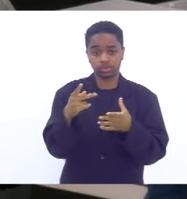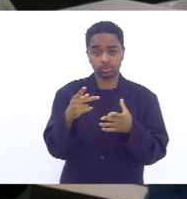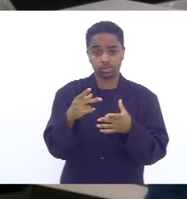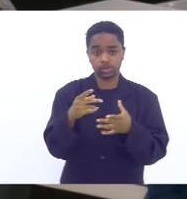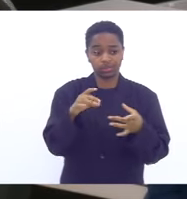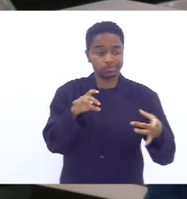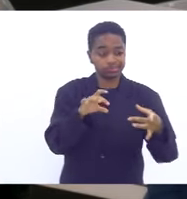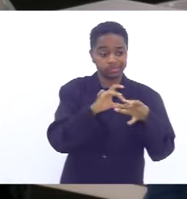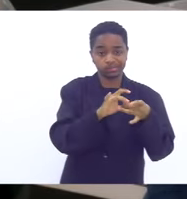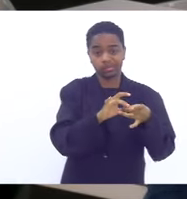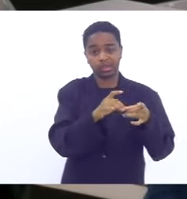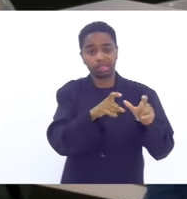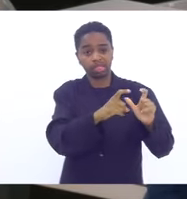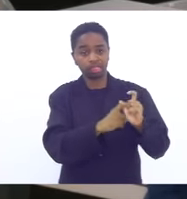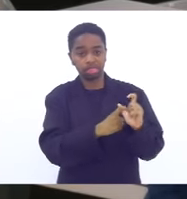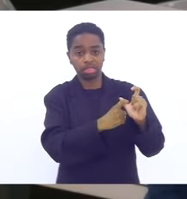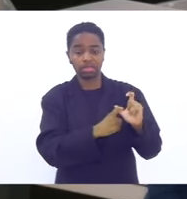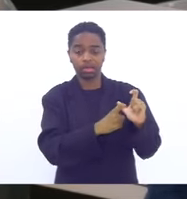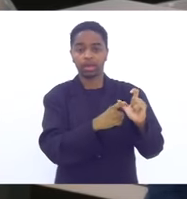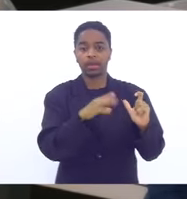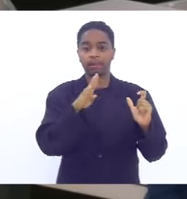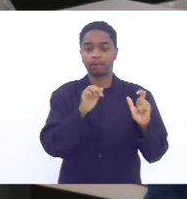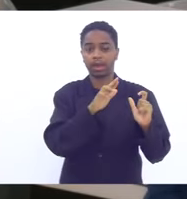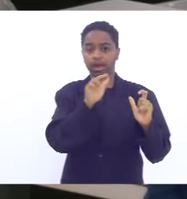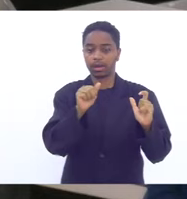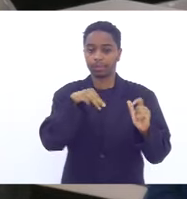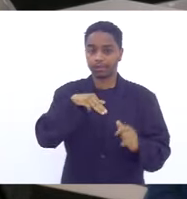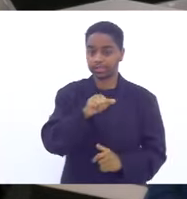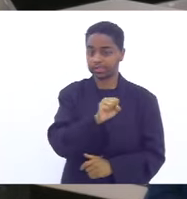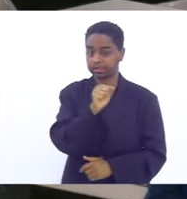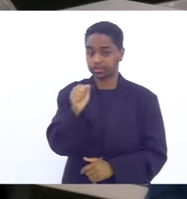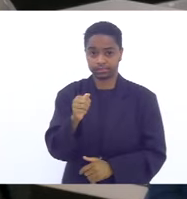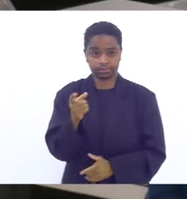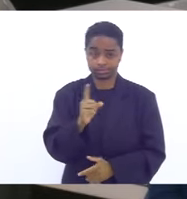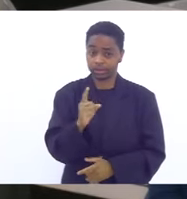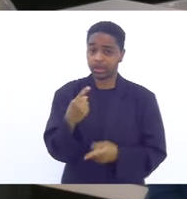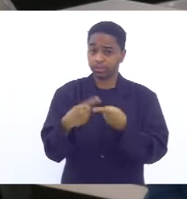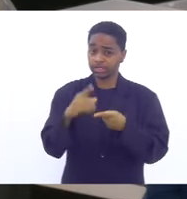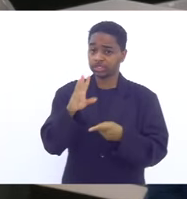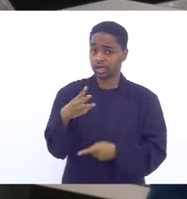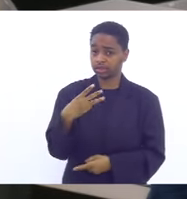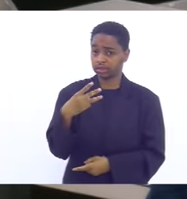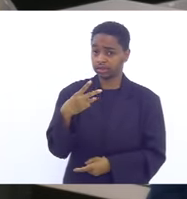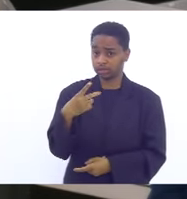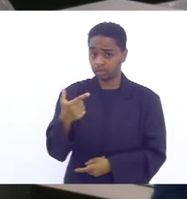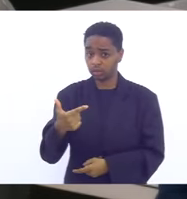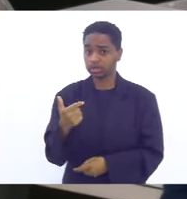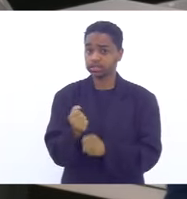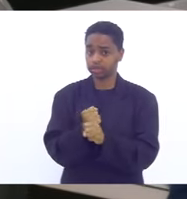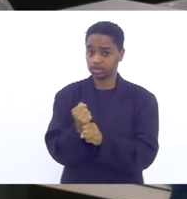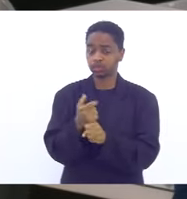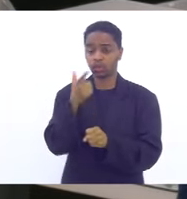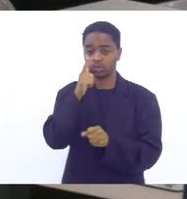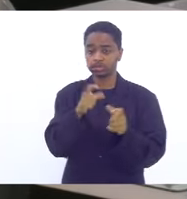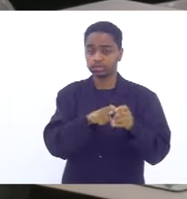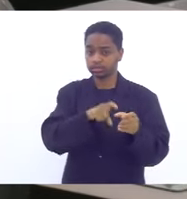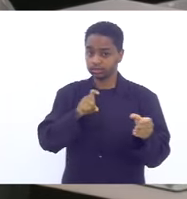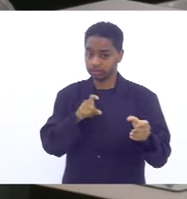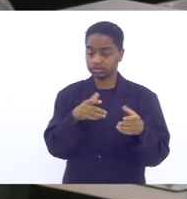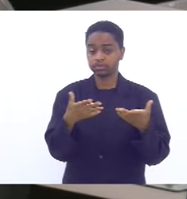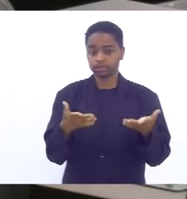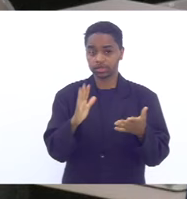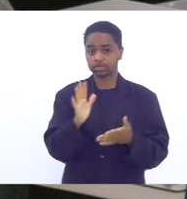nós já não somos distrito mais, né? Há 32 anos, Coatis se emancipou há 32 anos,